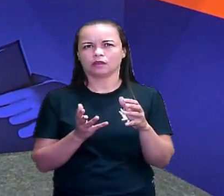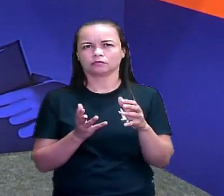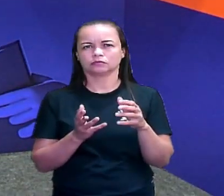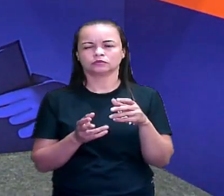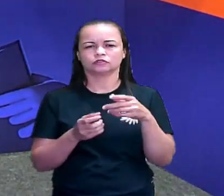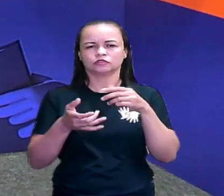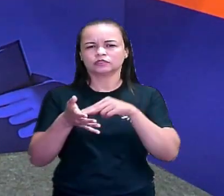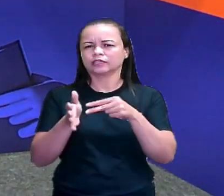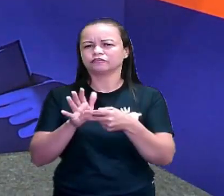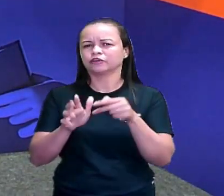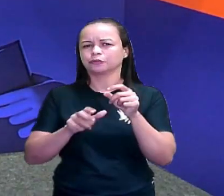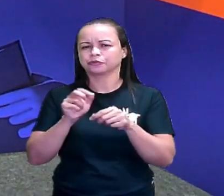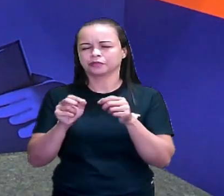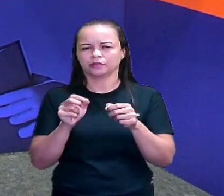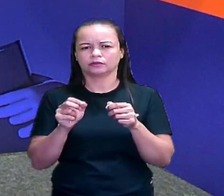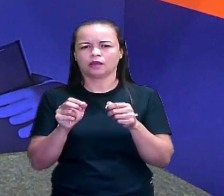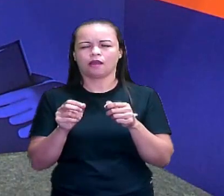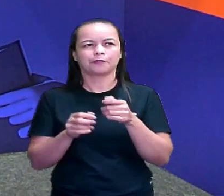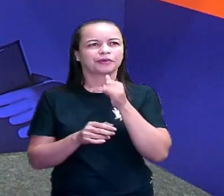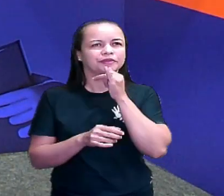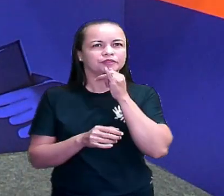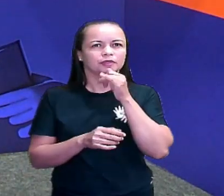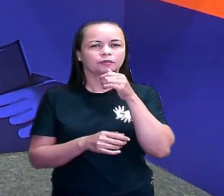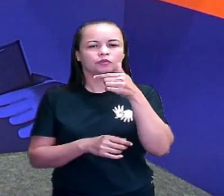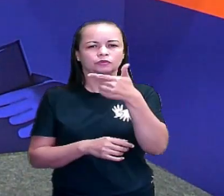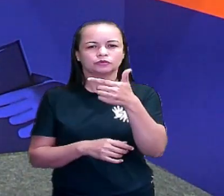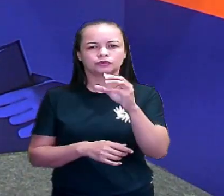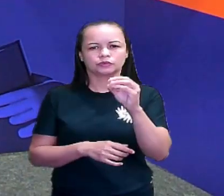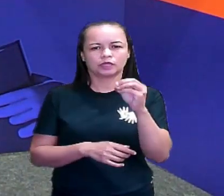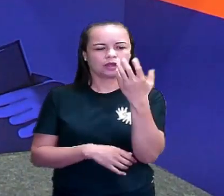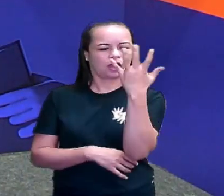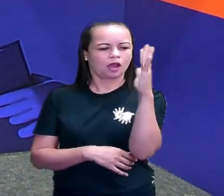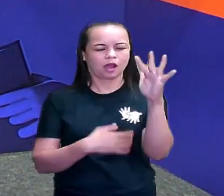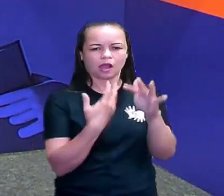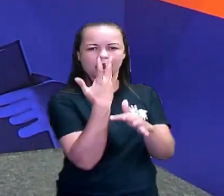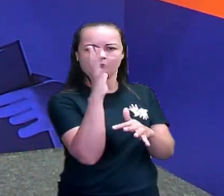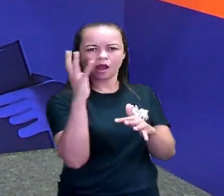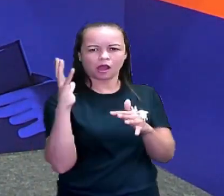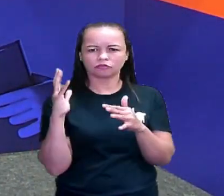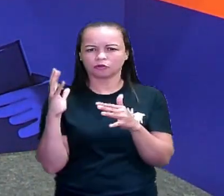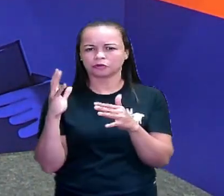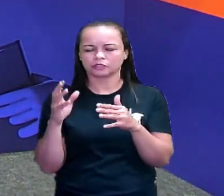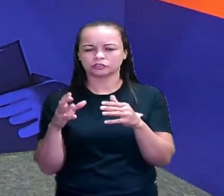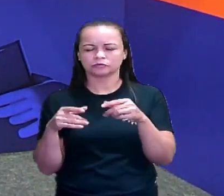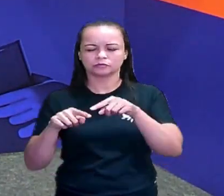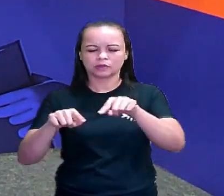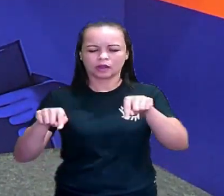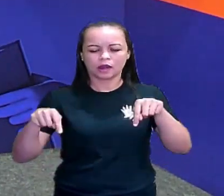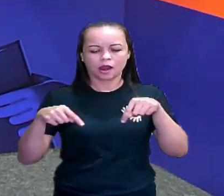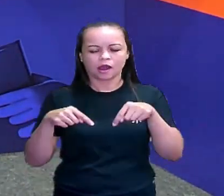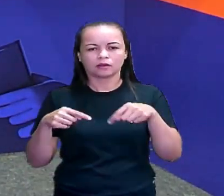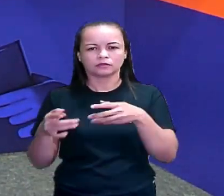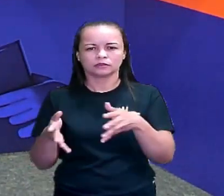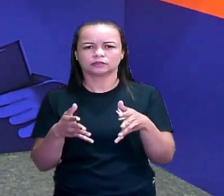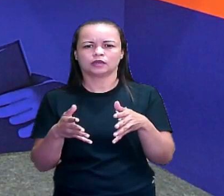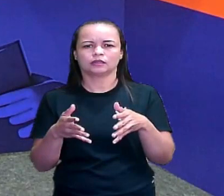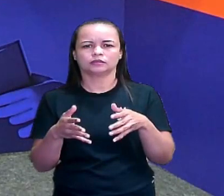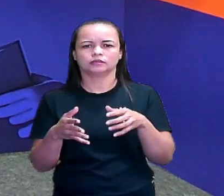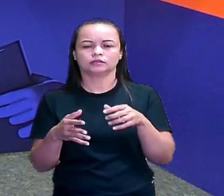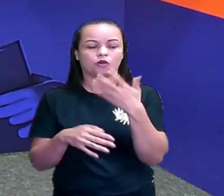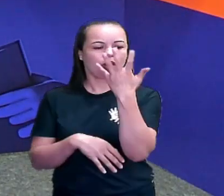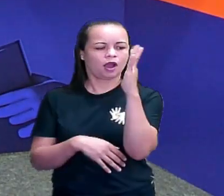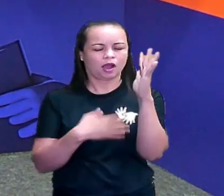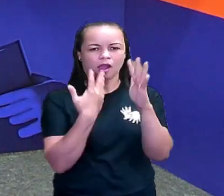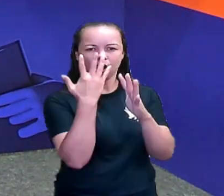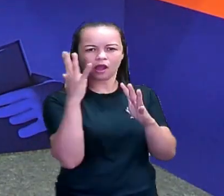árvores plantadas no meu jardim. Então, se são árvores, eu tenho 200, certo? Ele